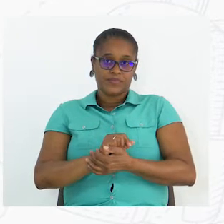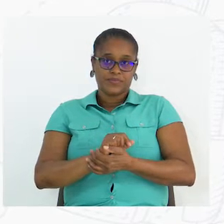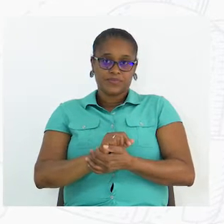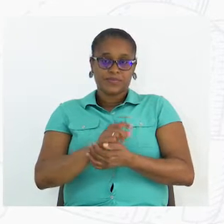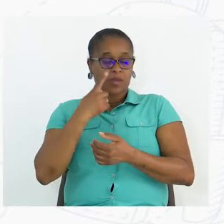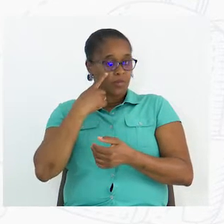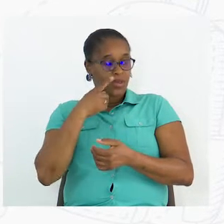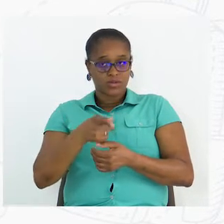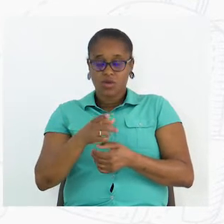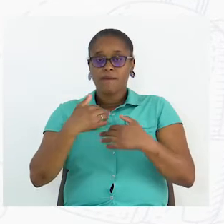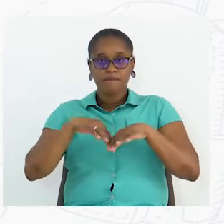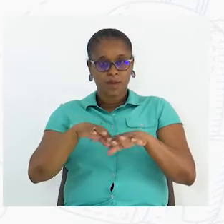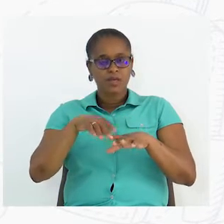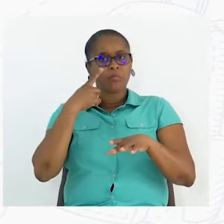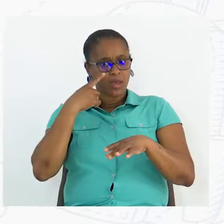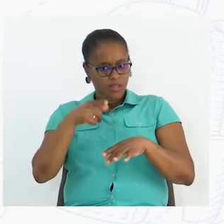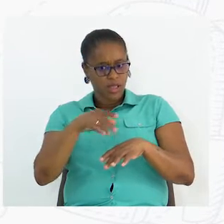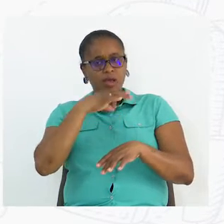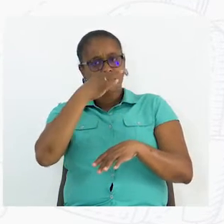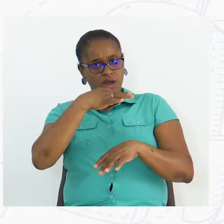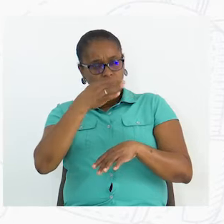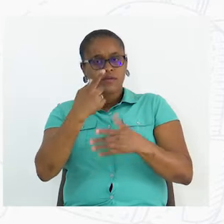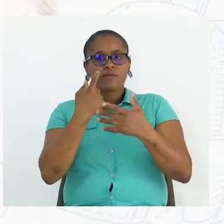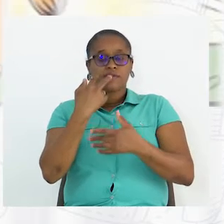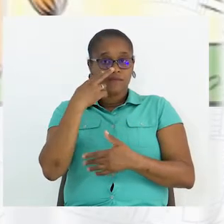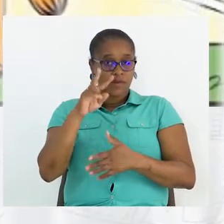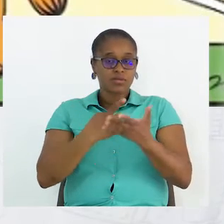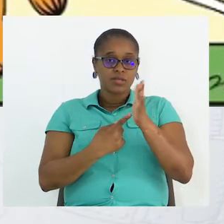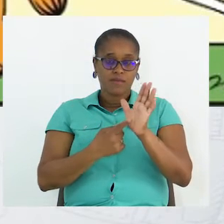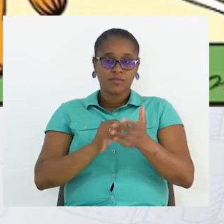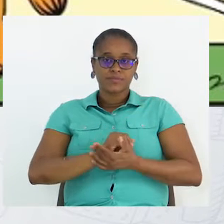não aparece, mas aparece a fala. Vamos ver o exemplo.